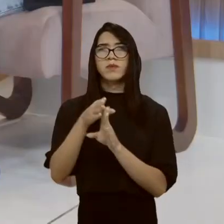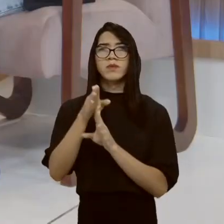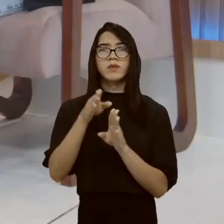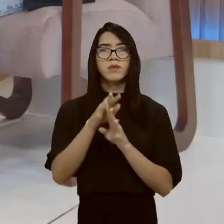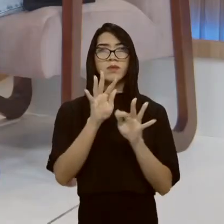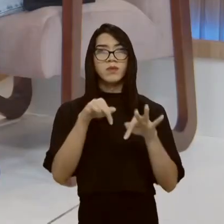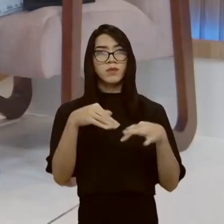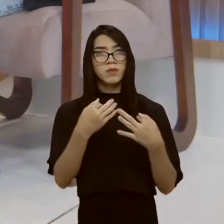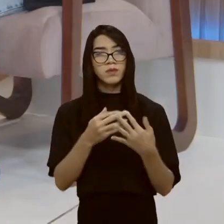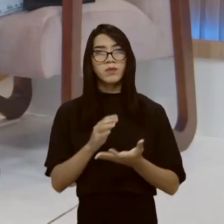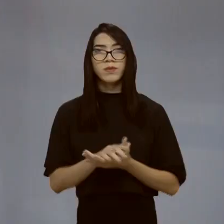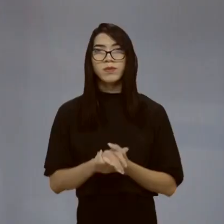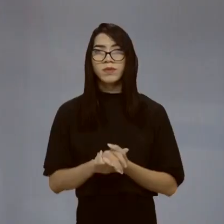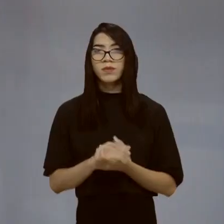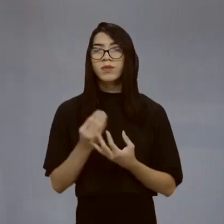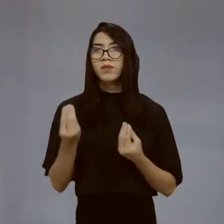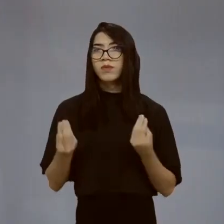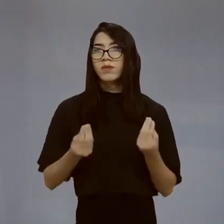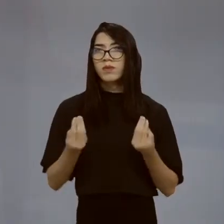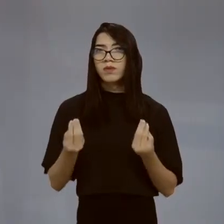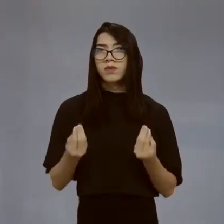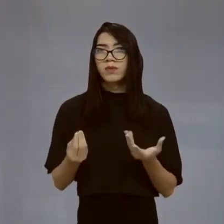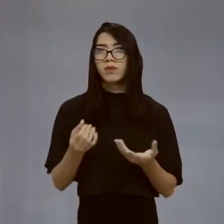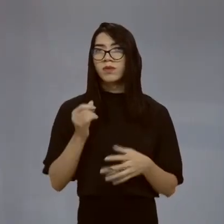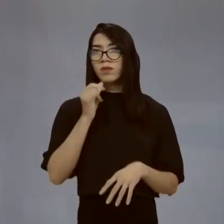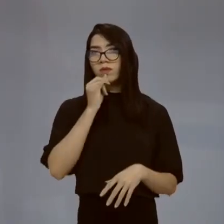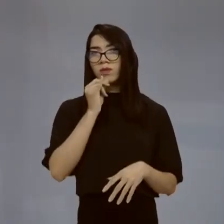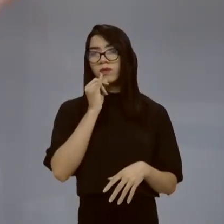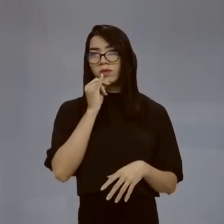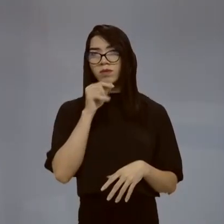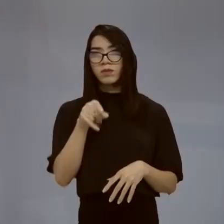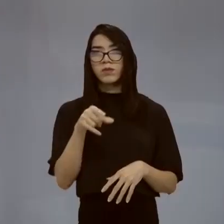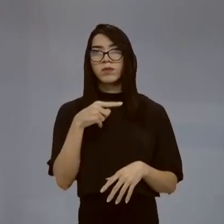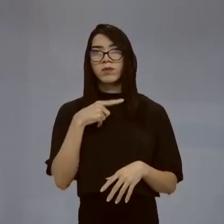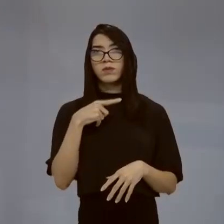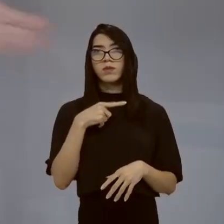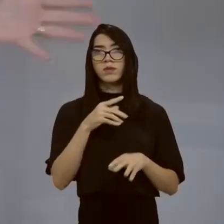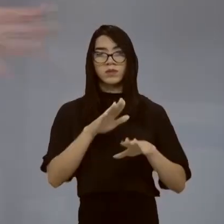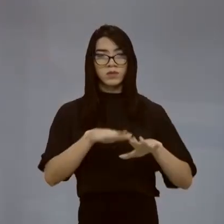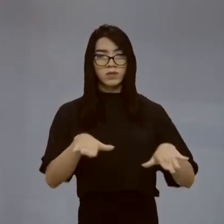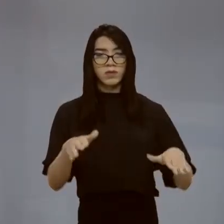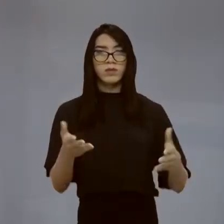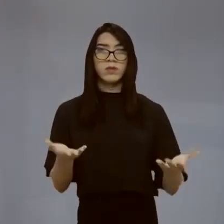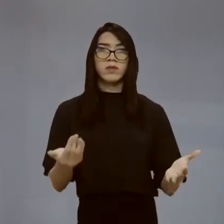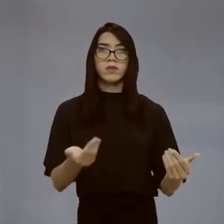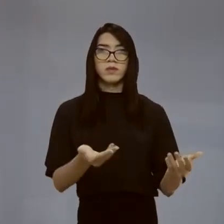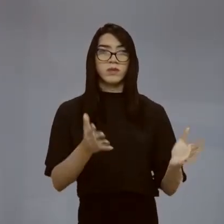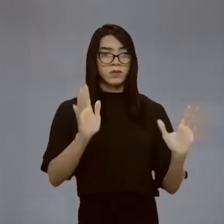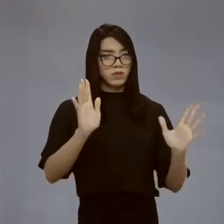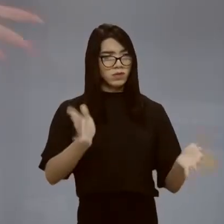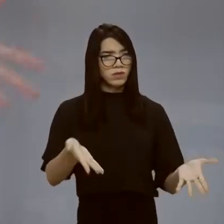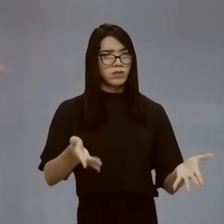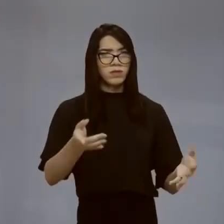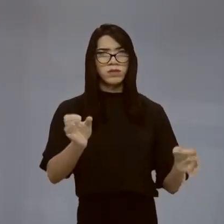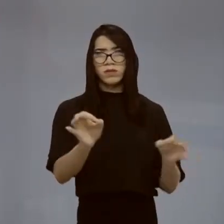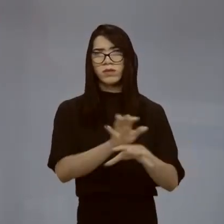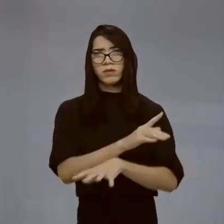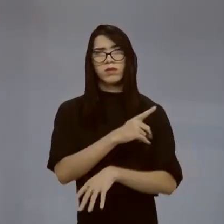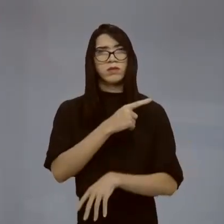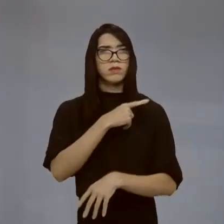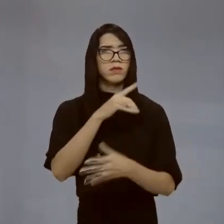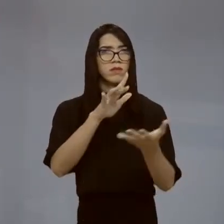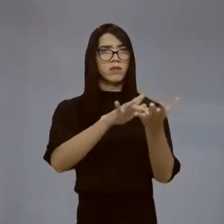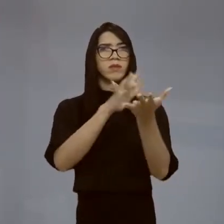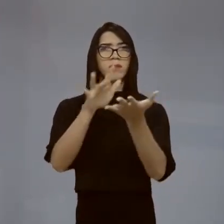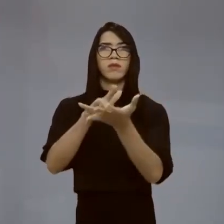certa forma, a gente não tem como retirar essas crianças, esses adolescentes do que já está no mundo, né? Da tecnologia. A gente não tem como